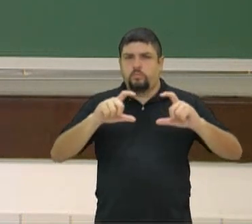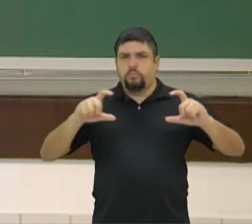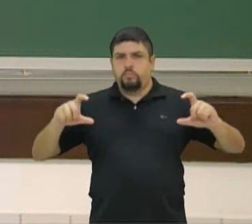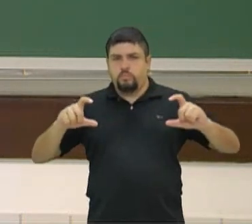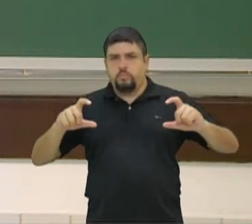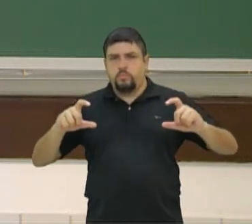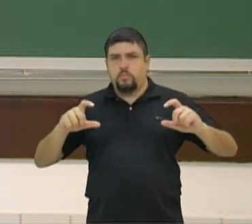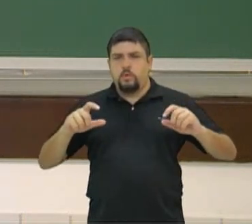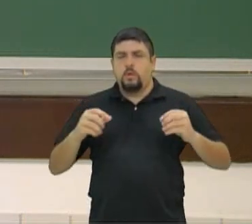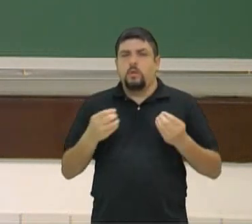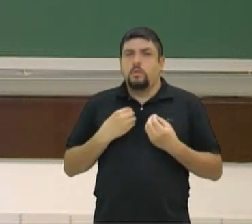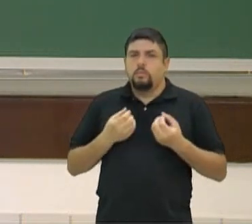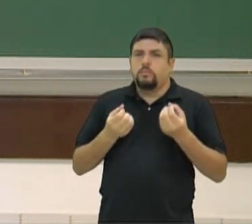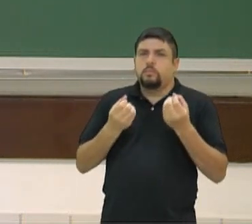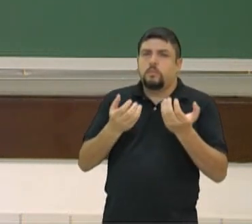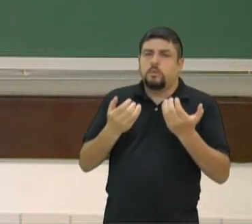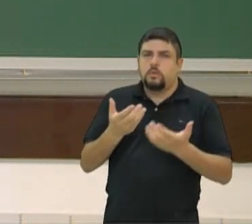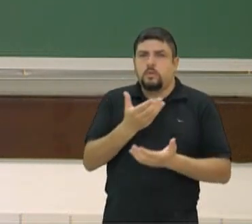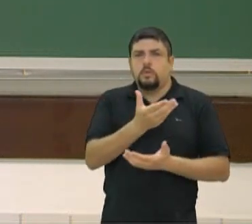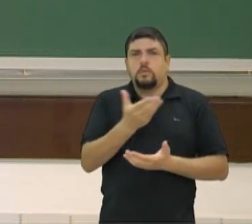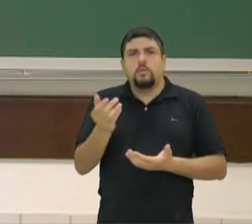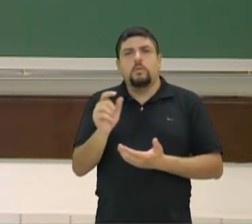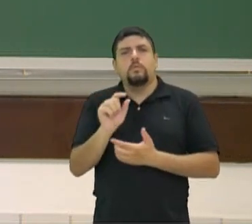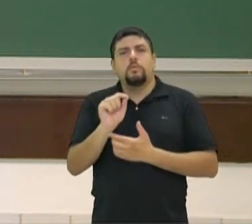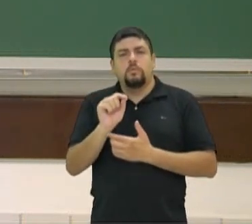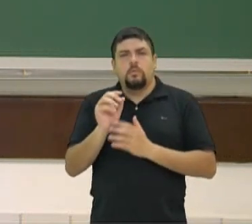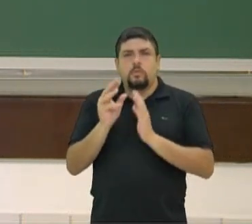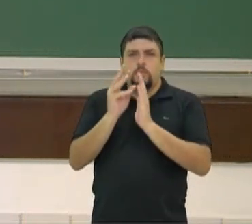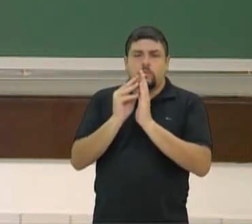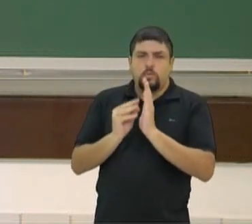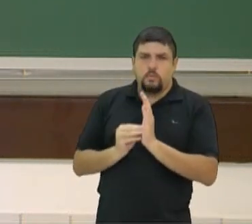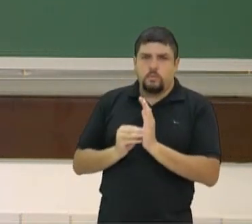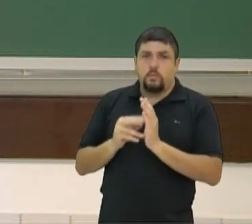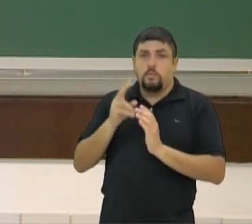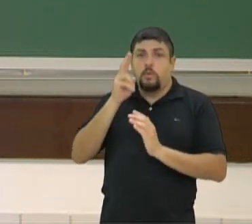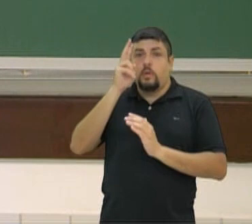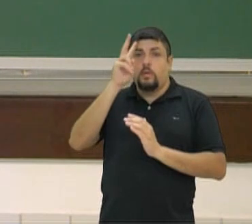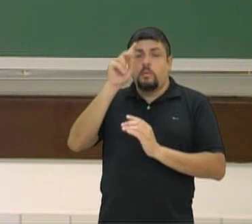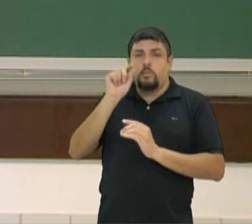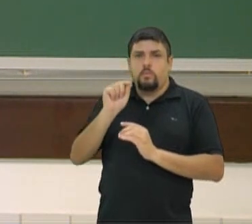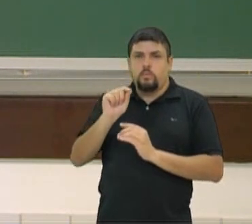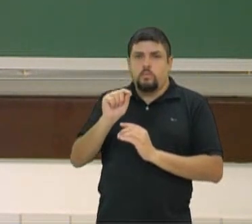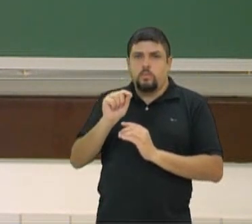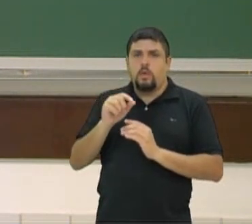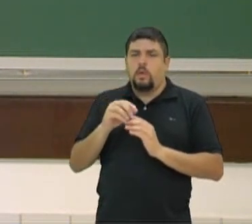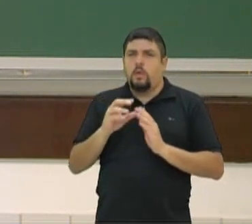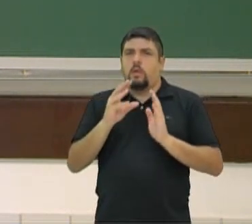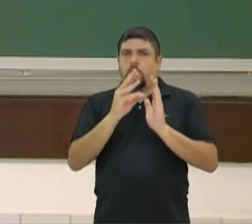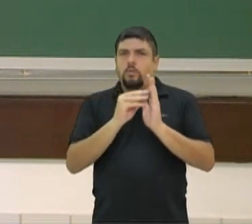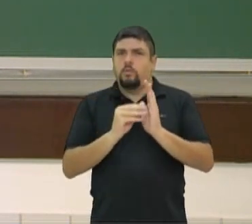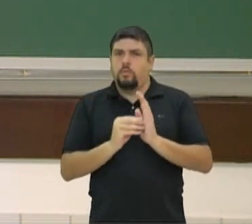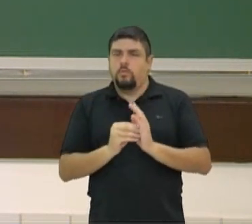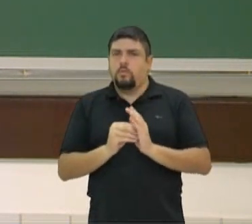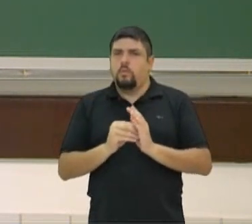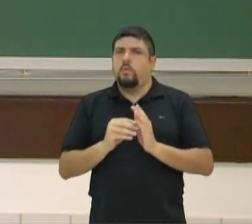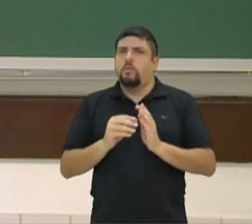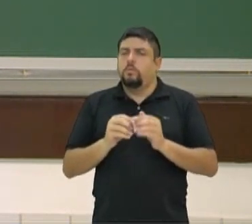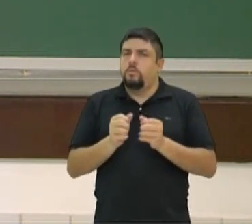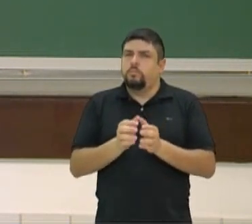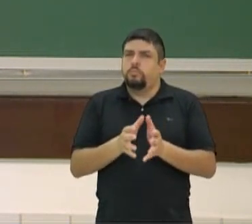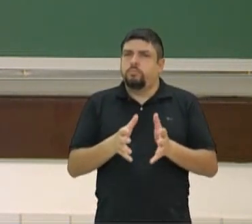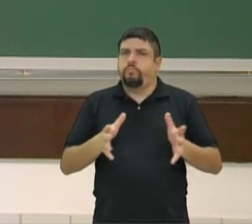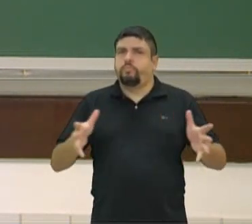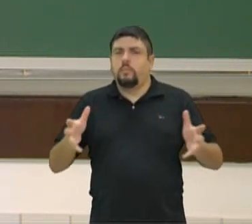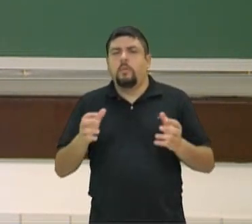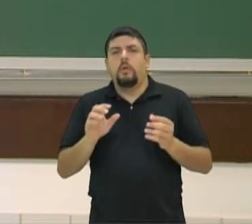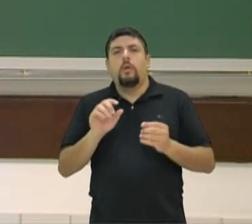estar levando a vocês um pouquinho mais desse conteúdo. Lembrando sempre que esse conteúdo é extremamente abrangente. Ele não fala só de